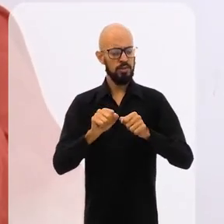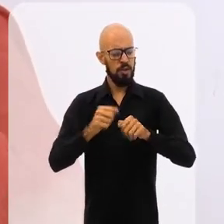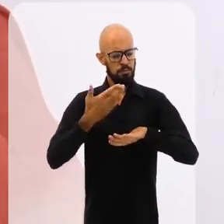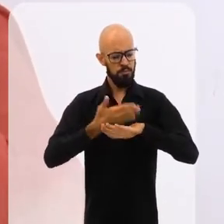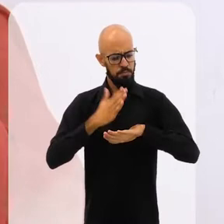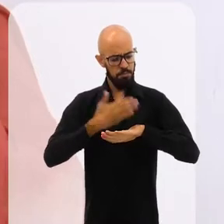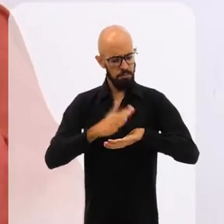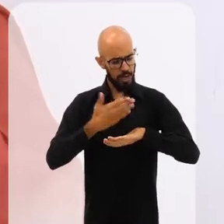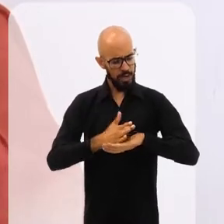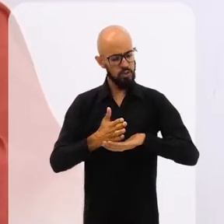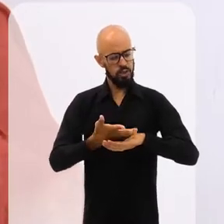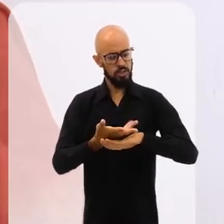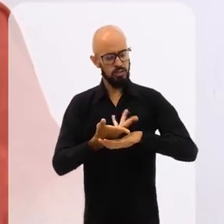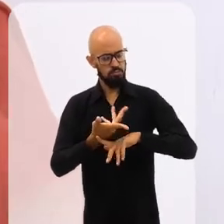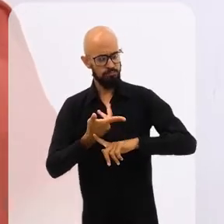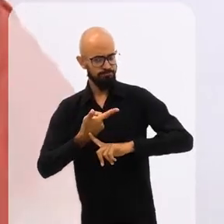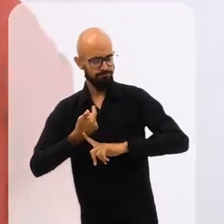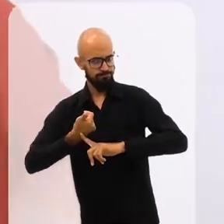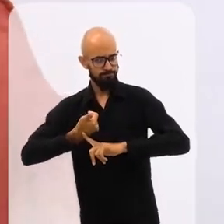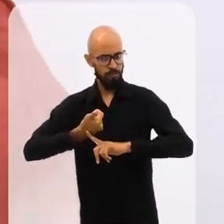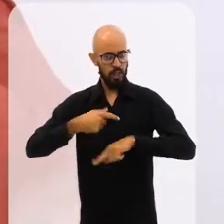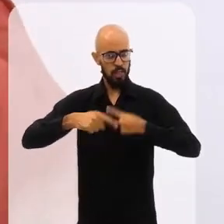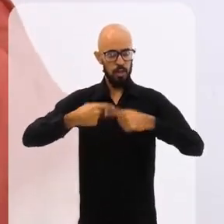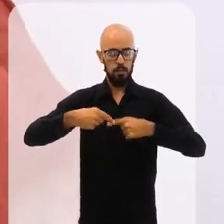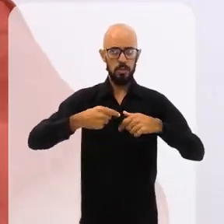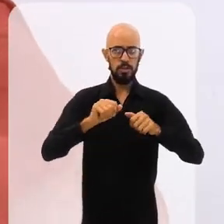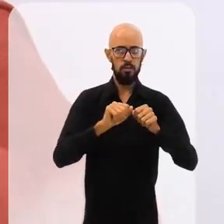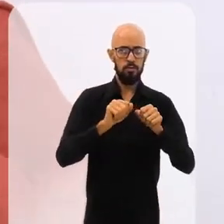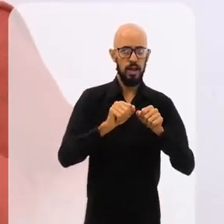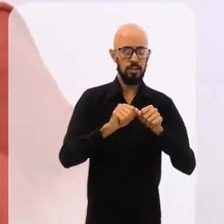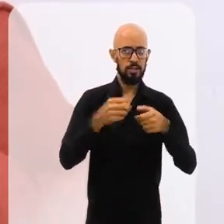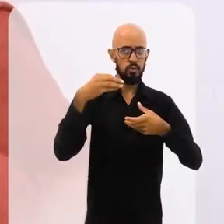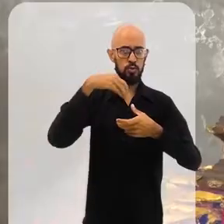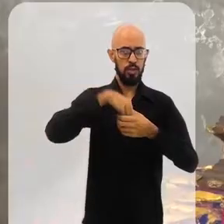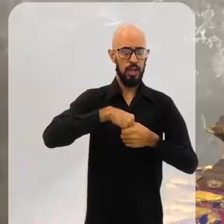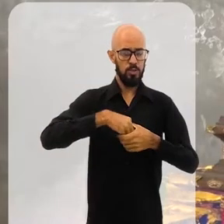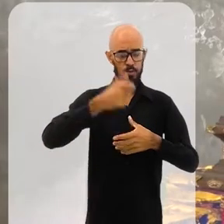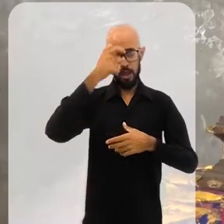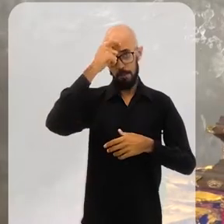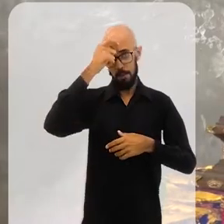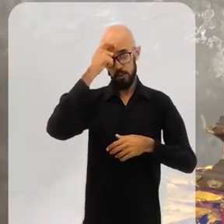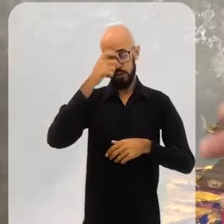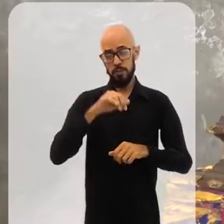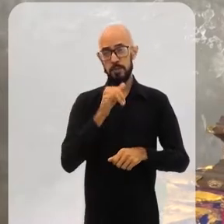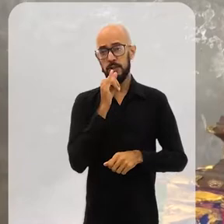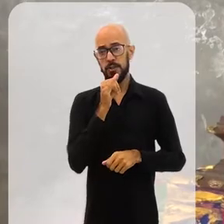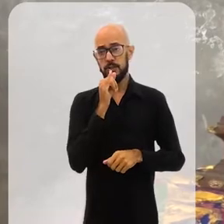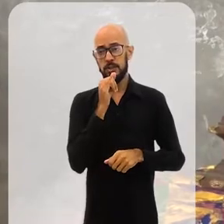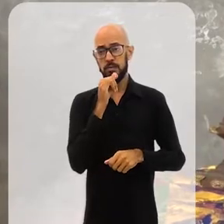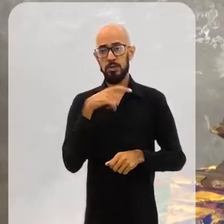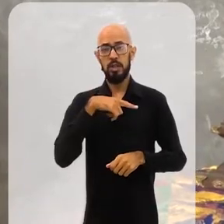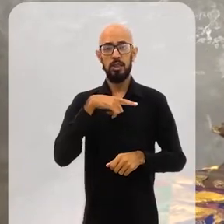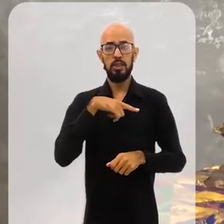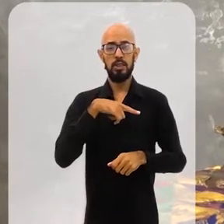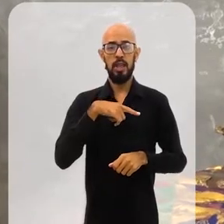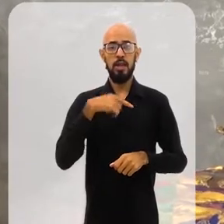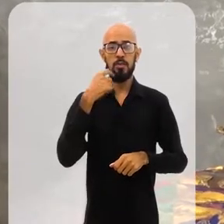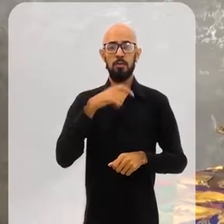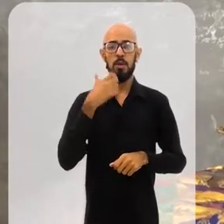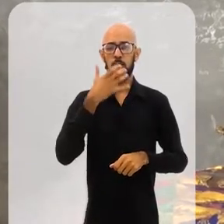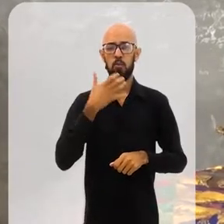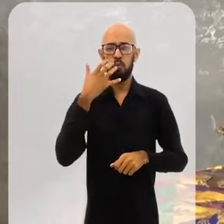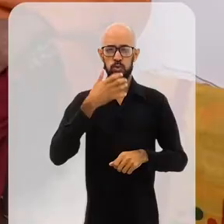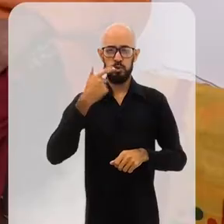prática de acumulação de mérito. E depois você realiza esse estado na sua mente. Então você passa, por exemplo, um mantra do Buda da